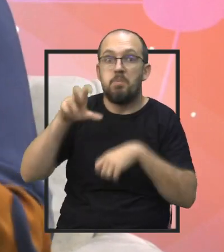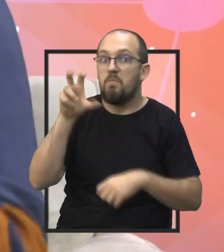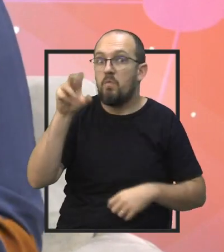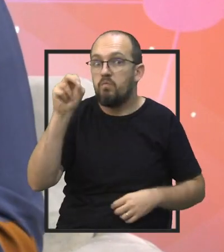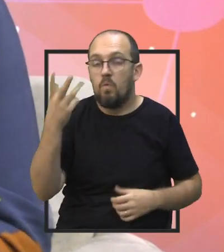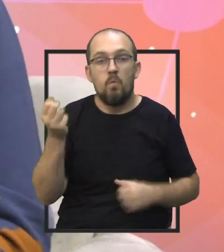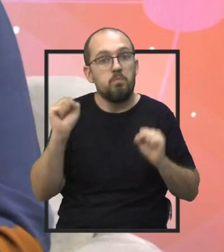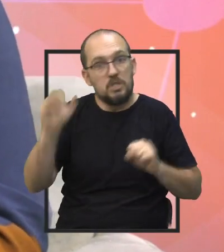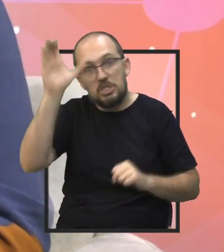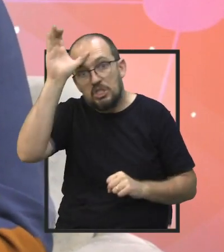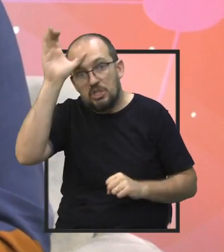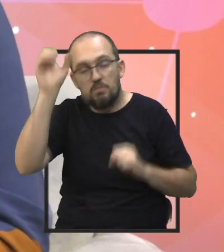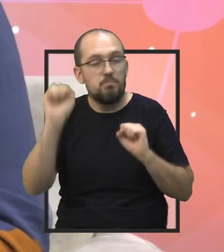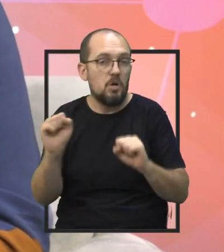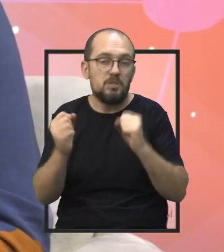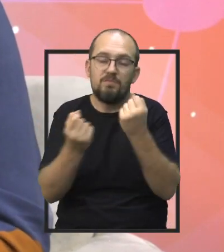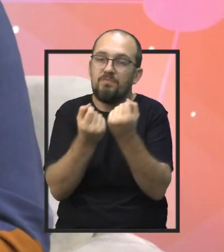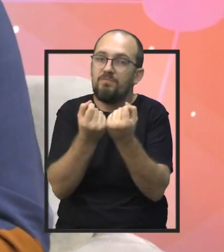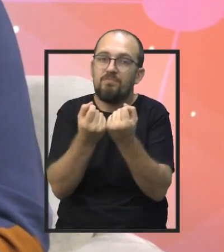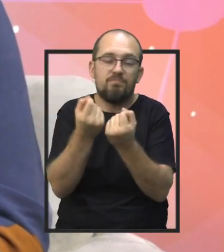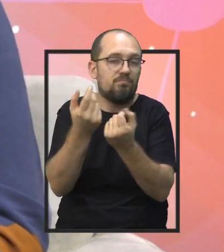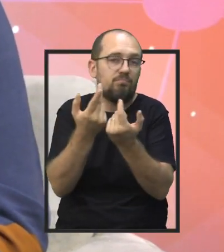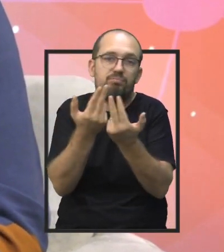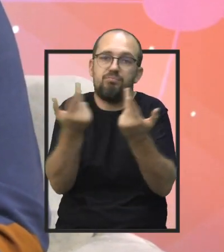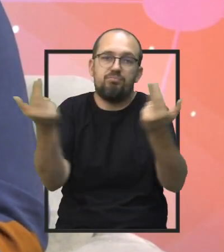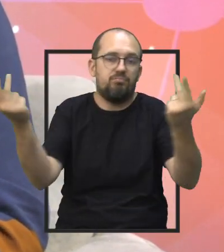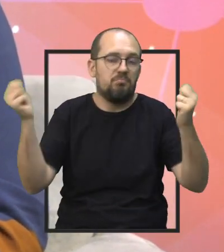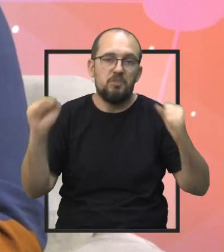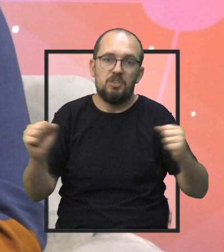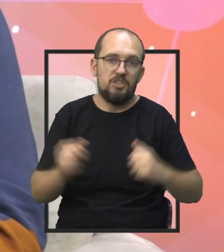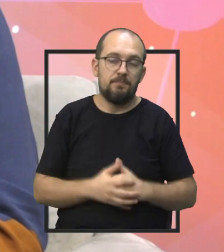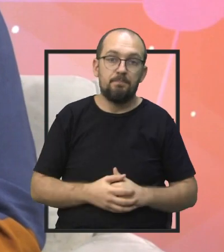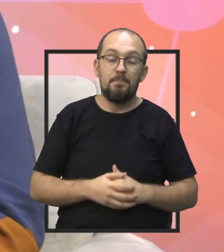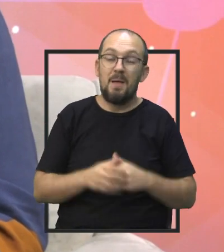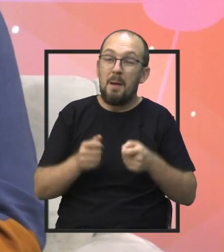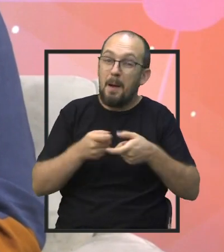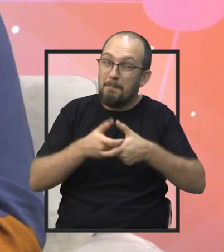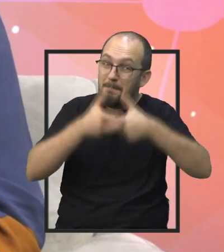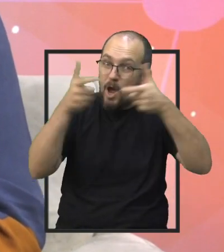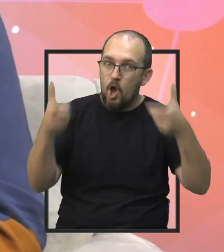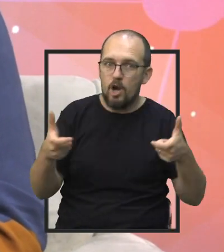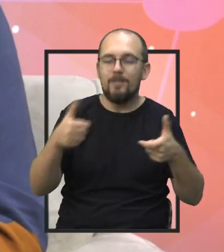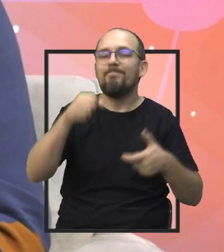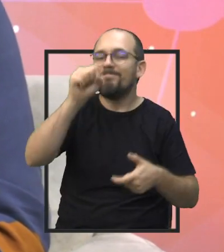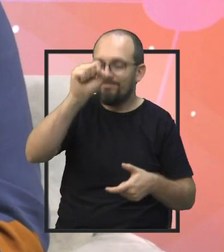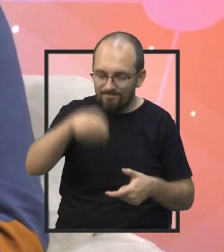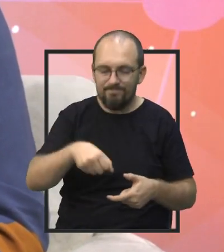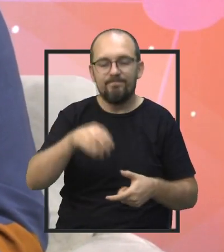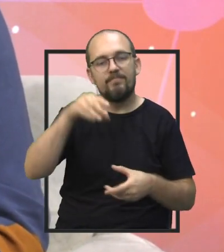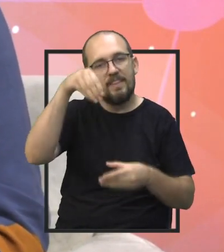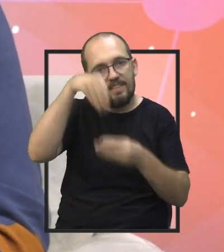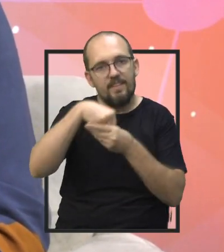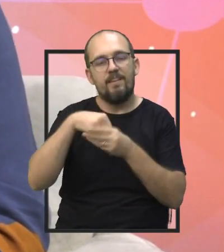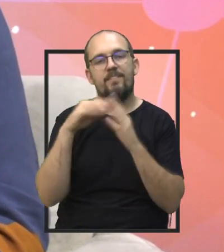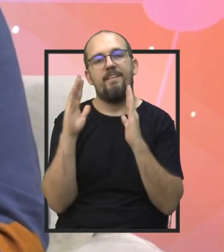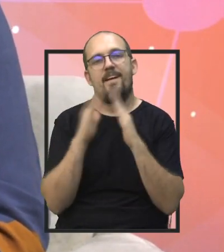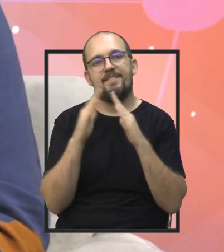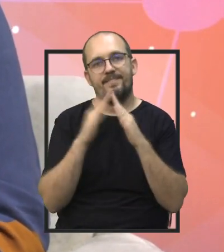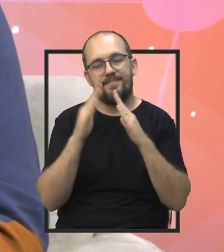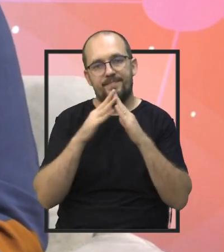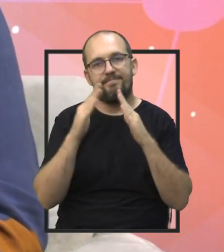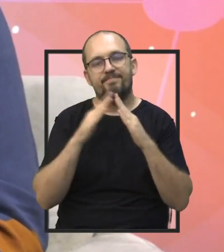avós, são vários. Como você pontuou no início da nossa entrevista, o maior índice, sim, acontece dentro das